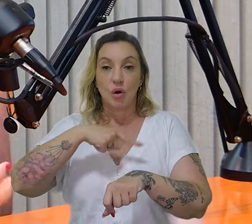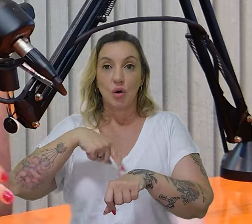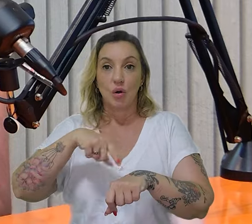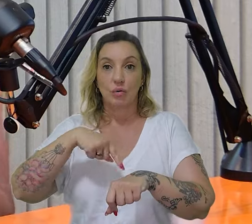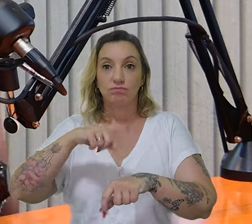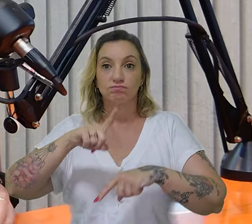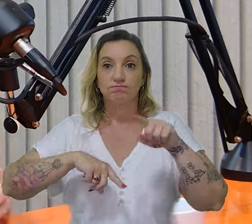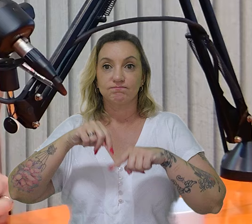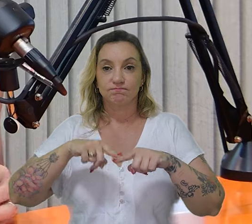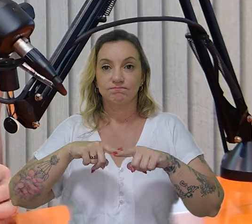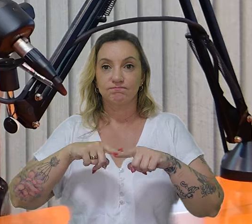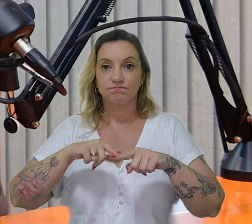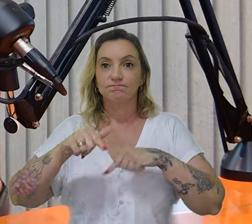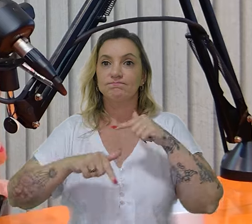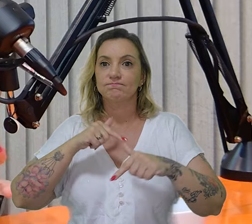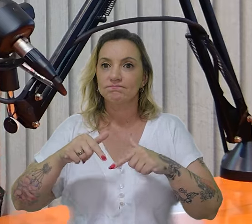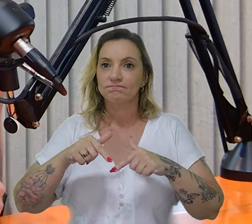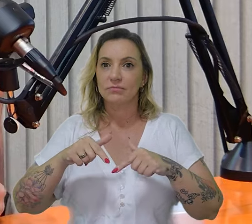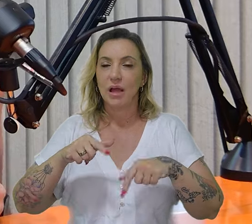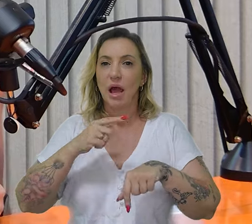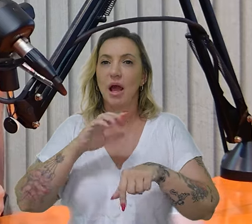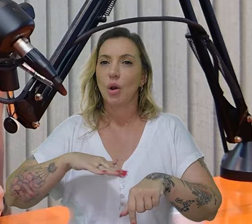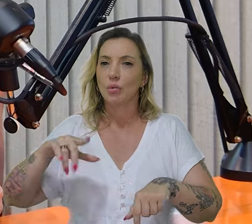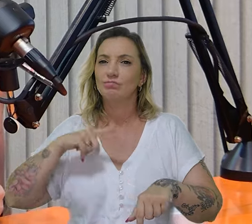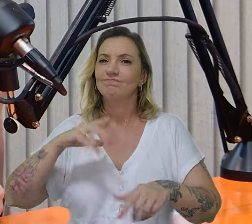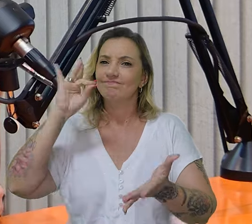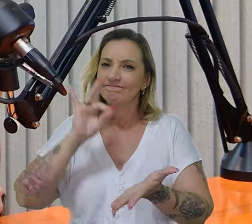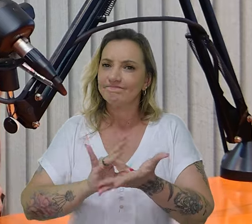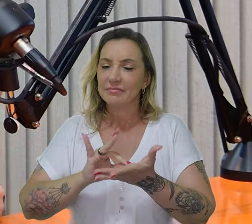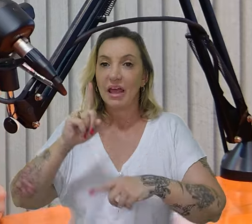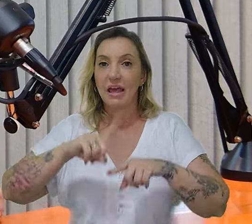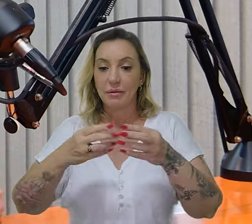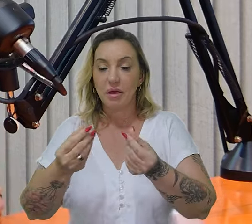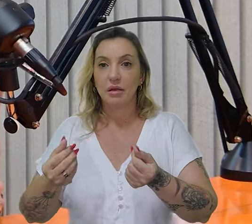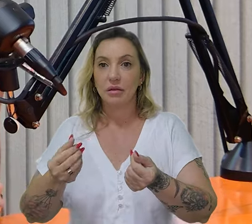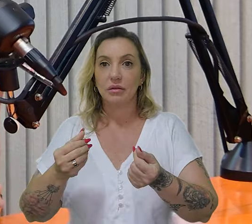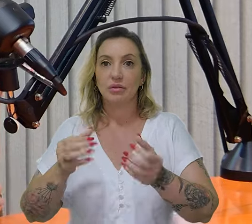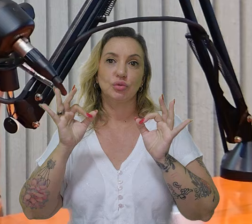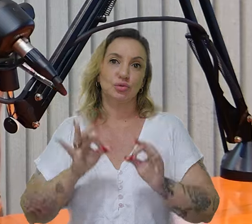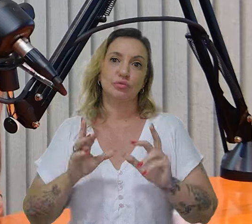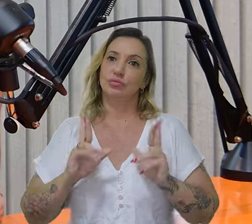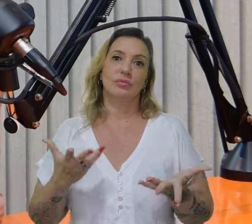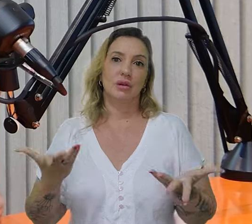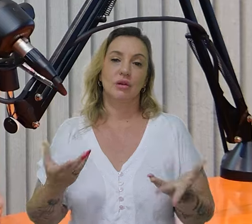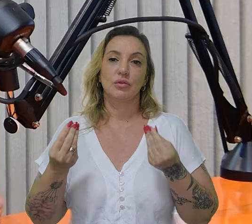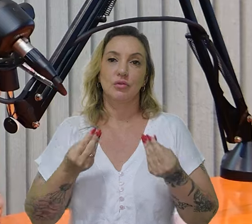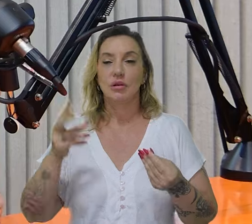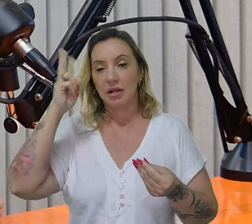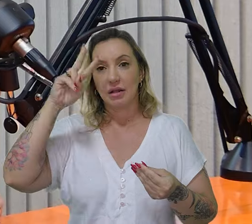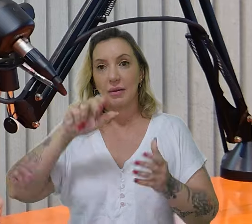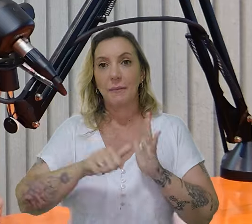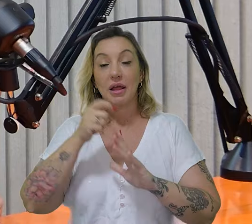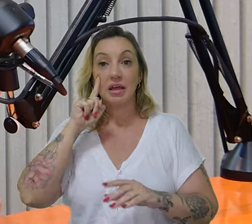deobra ali que os alunos têm de verdade mexendo em equipamento não é nem justo né como é que você sai e eu me lembro meu